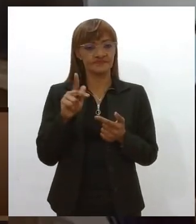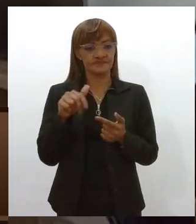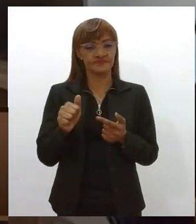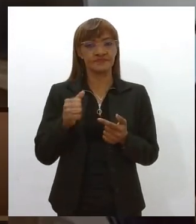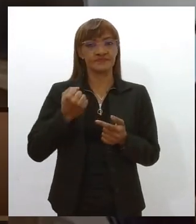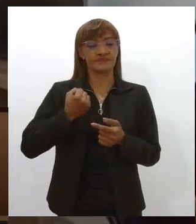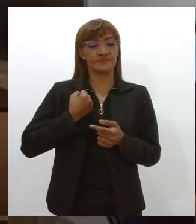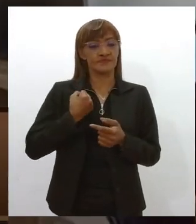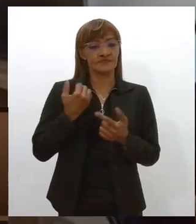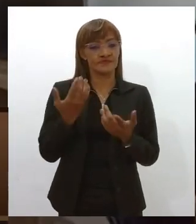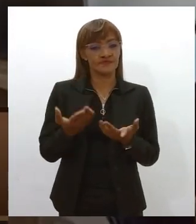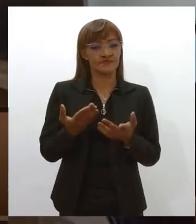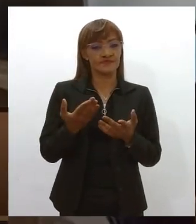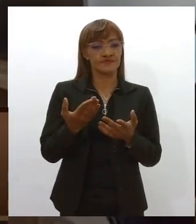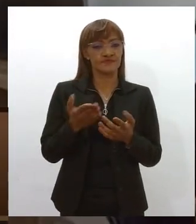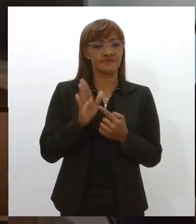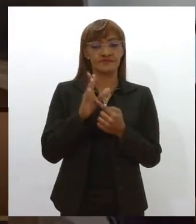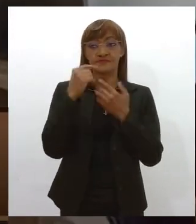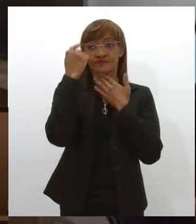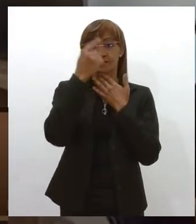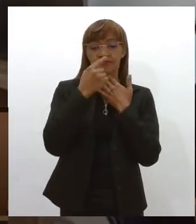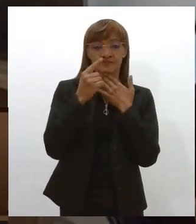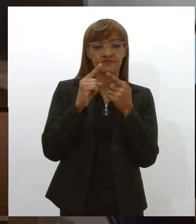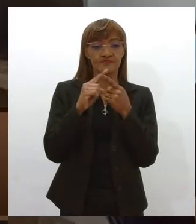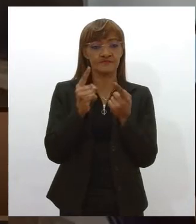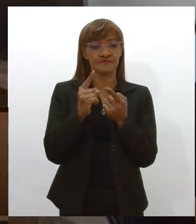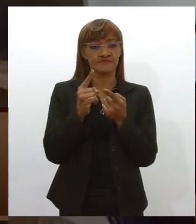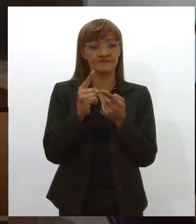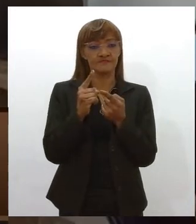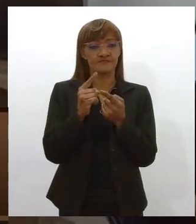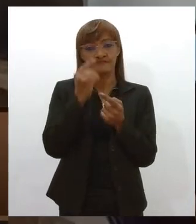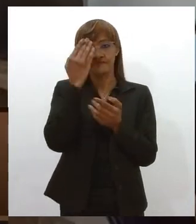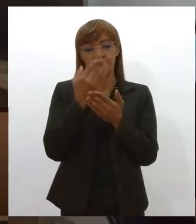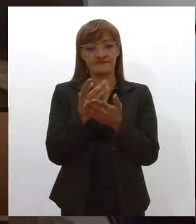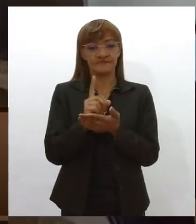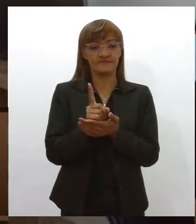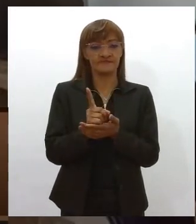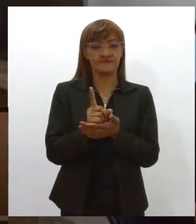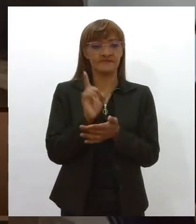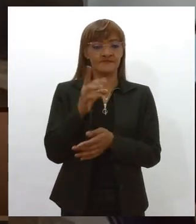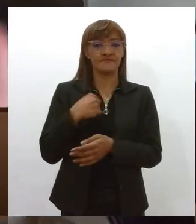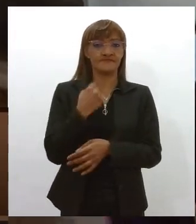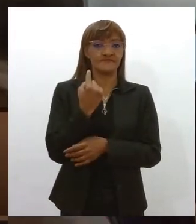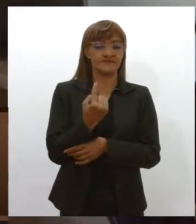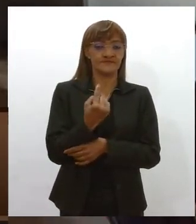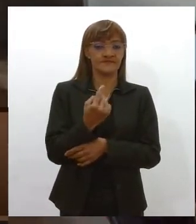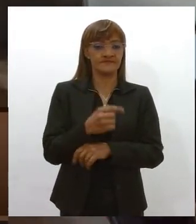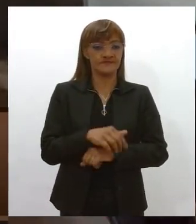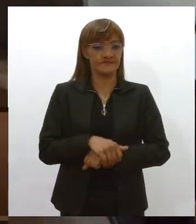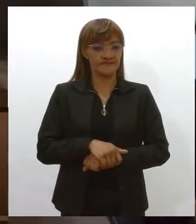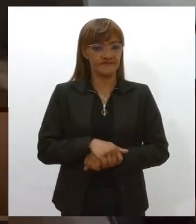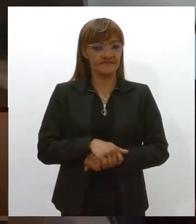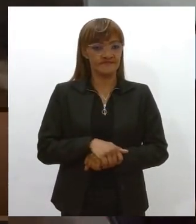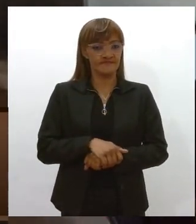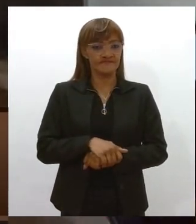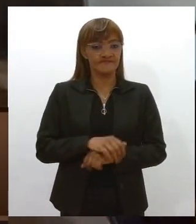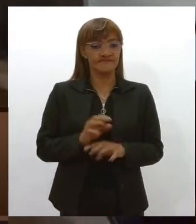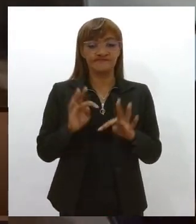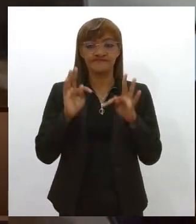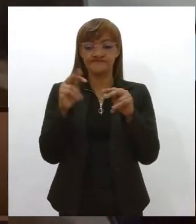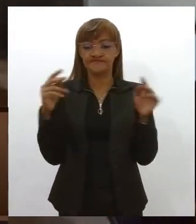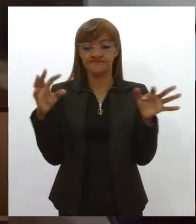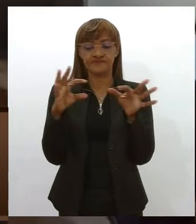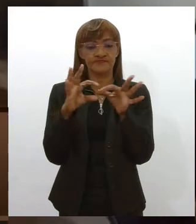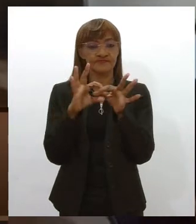meu rosto, mas eu não acreditava por um minuto que era somente eu. É toda uma união. Aquela história da união